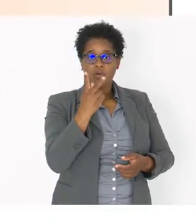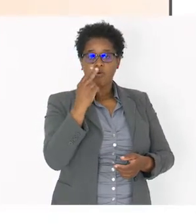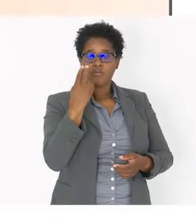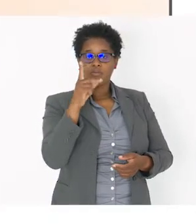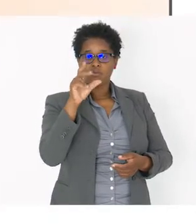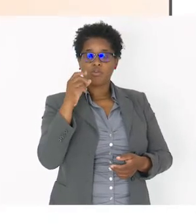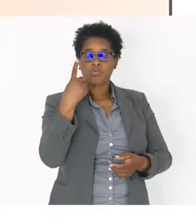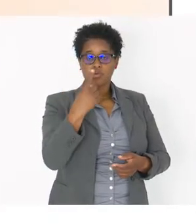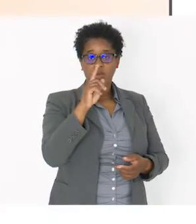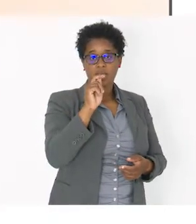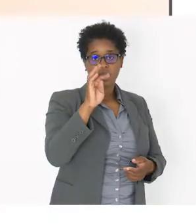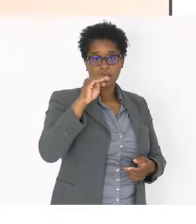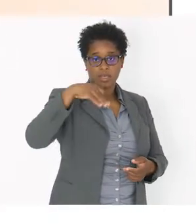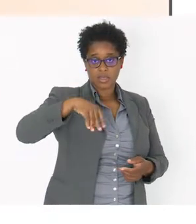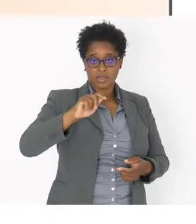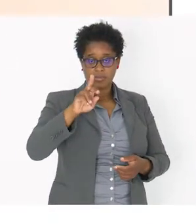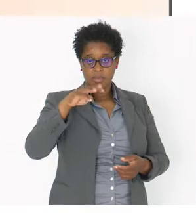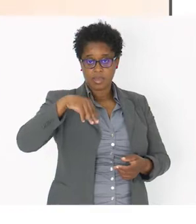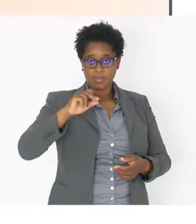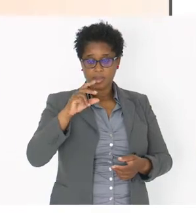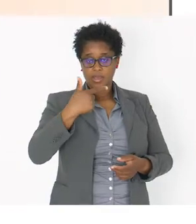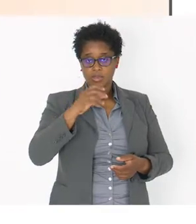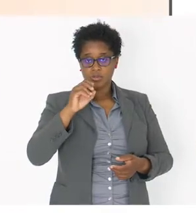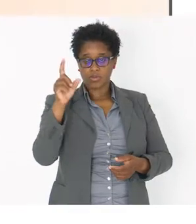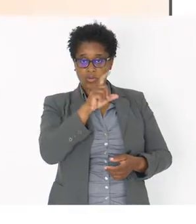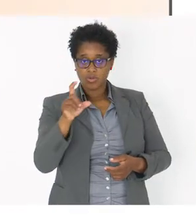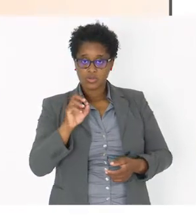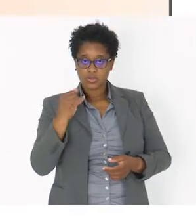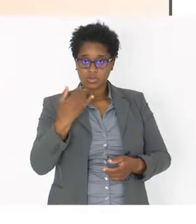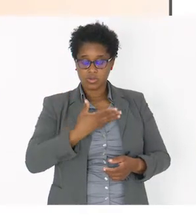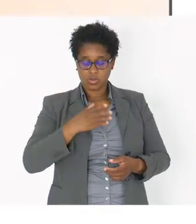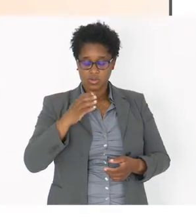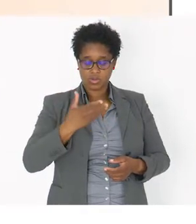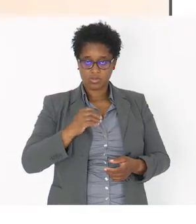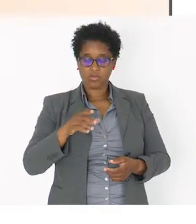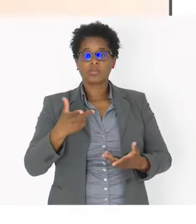tinha dito que para a formação do novo ser,